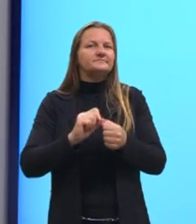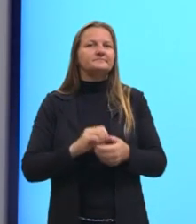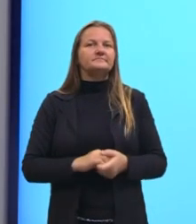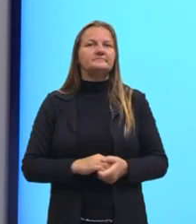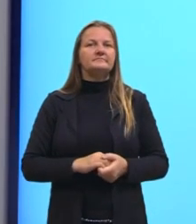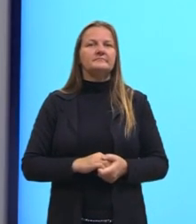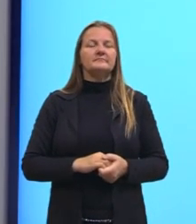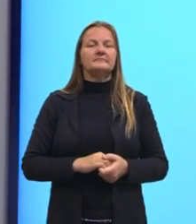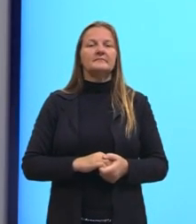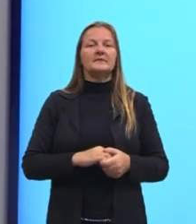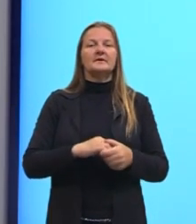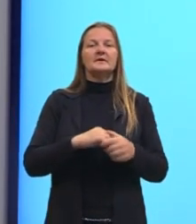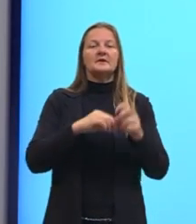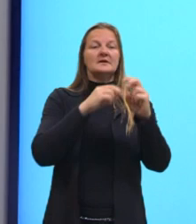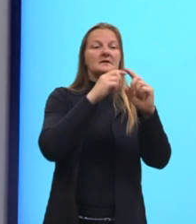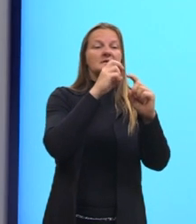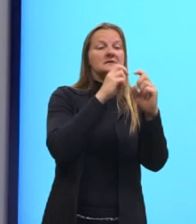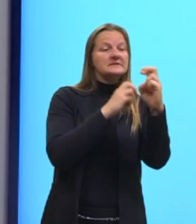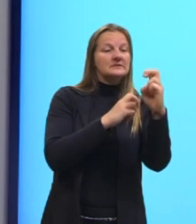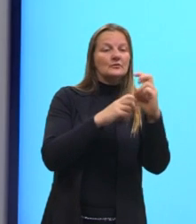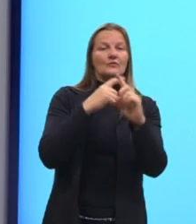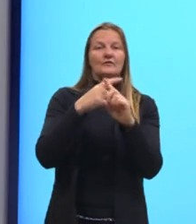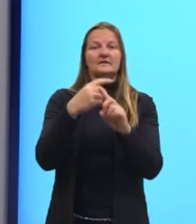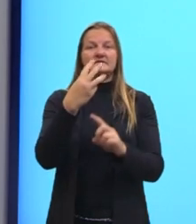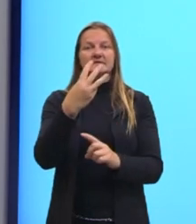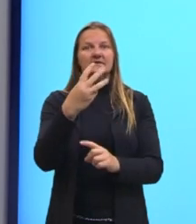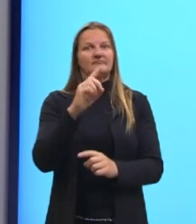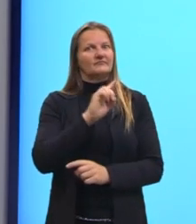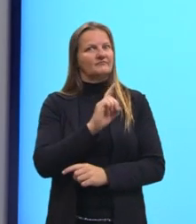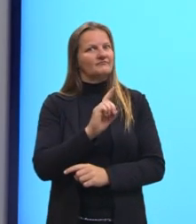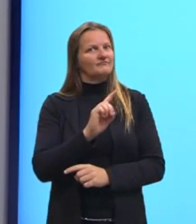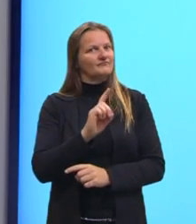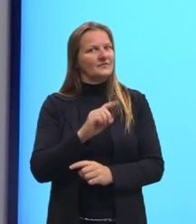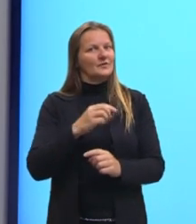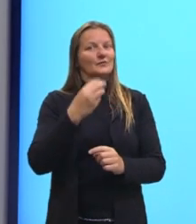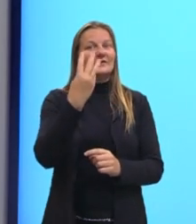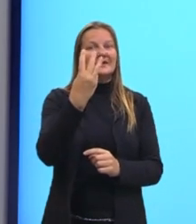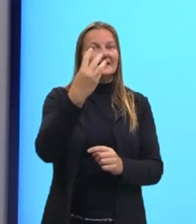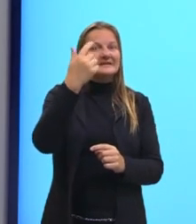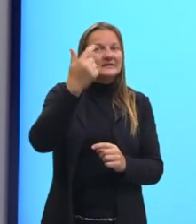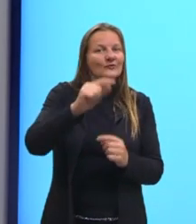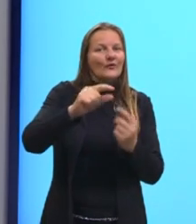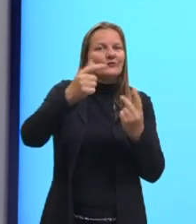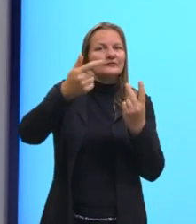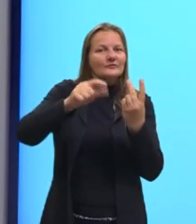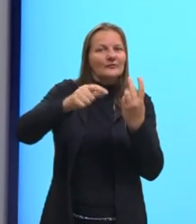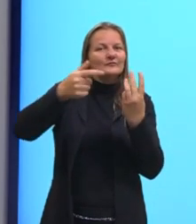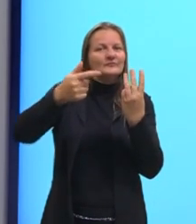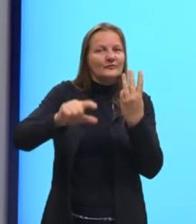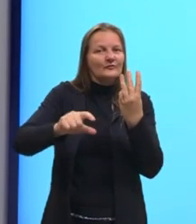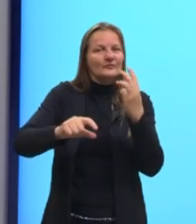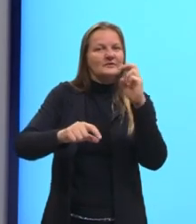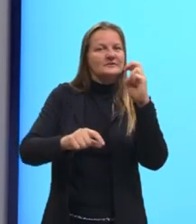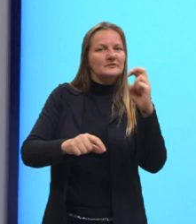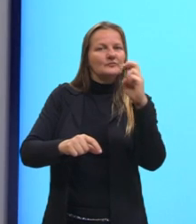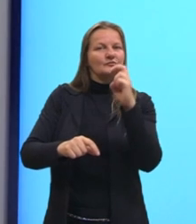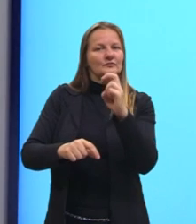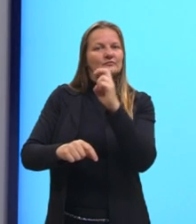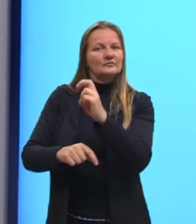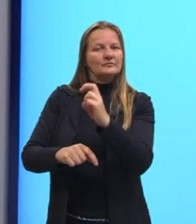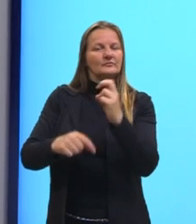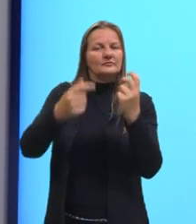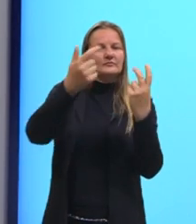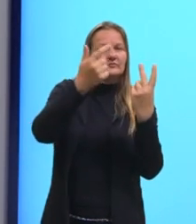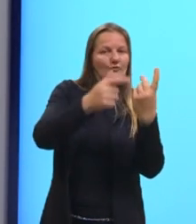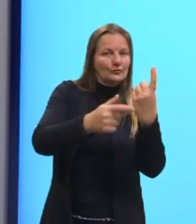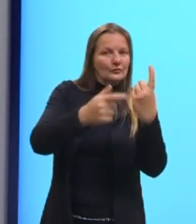sem comer esses três mas não nós vamos repetir três vezes o número 5 5